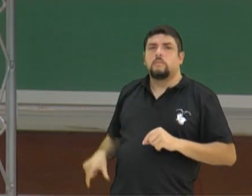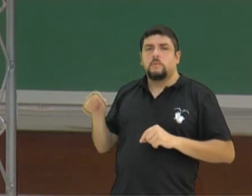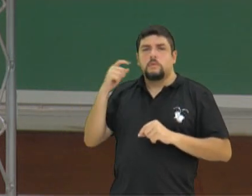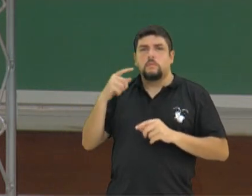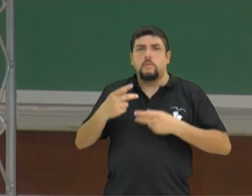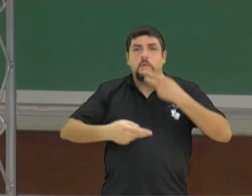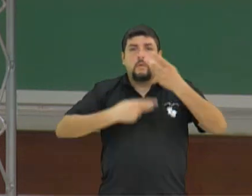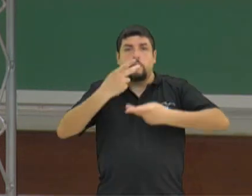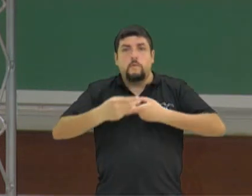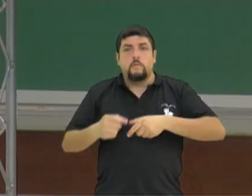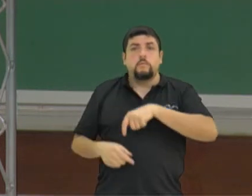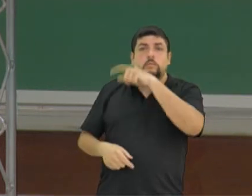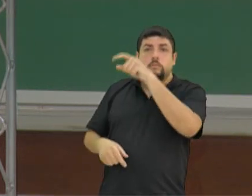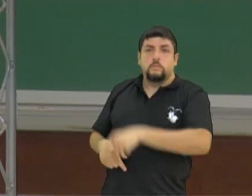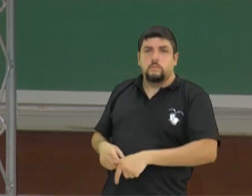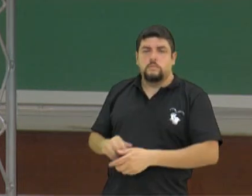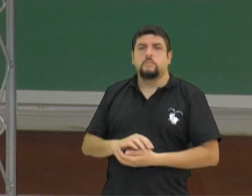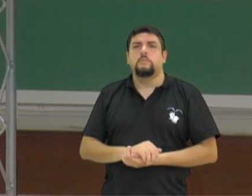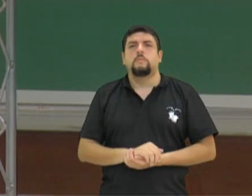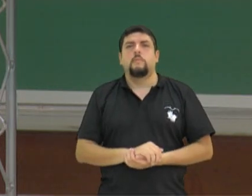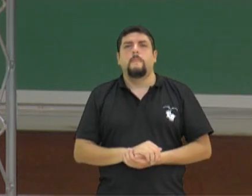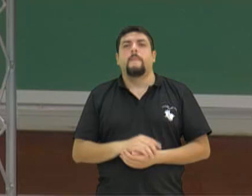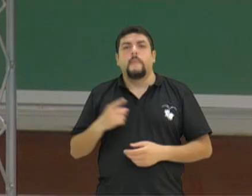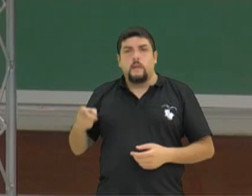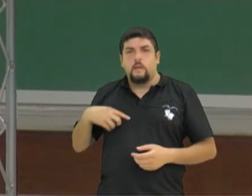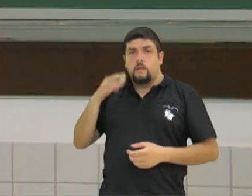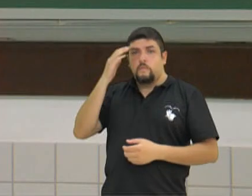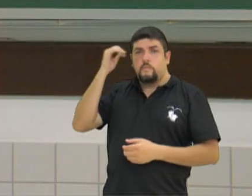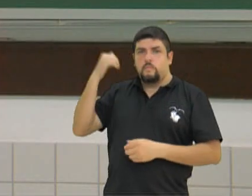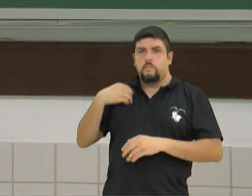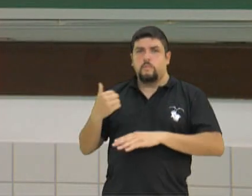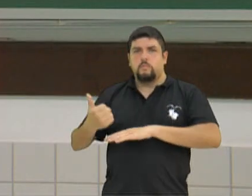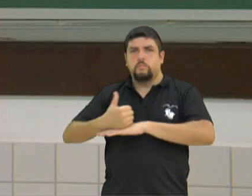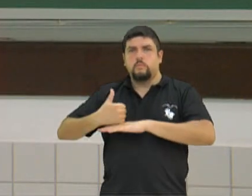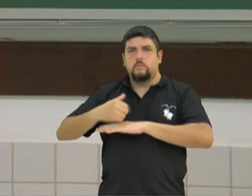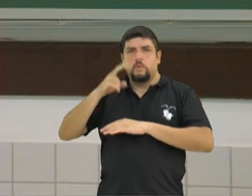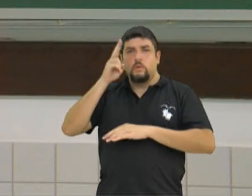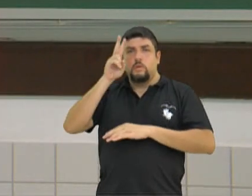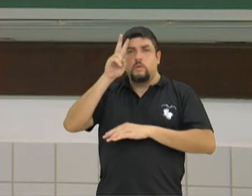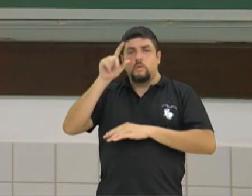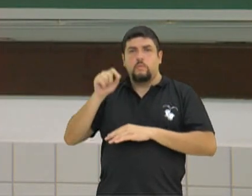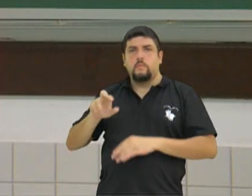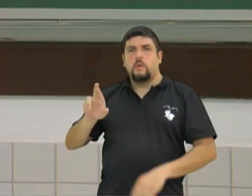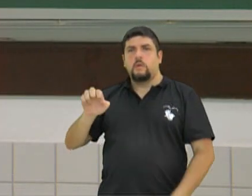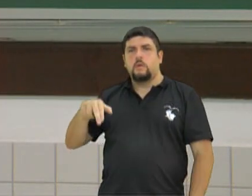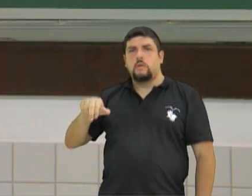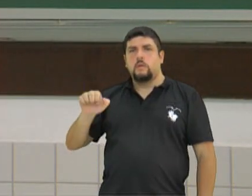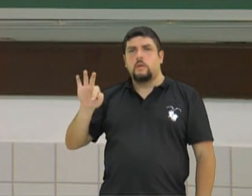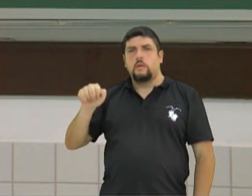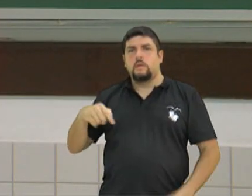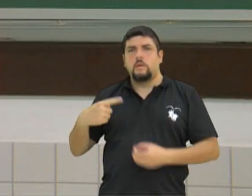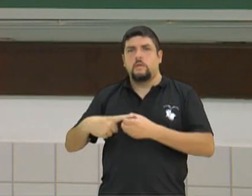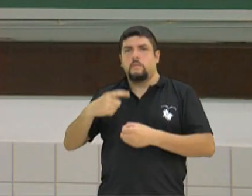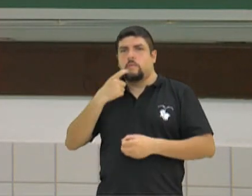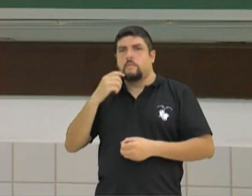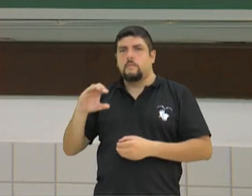essas palavras, né? Quem que é o autor. Então, a historiadora Renata Belleboni, certo? E agora, pessoal, vocês viram